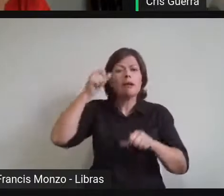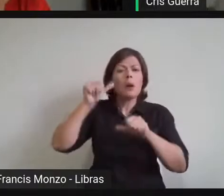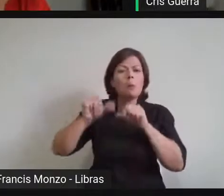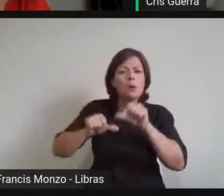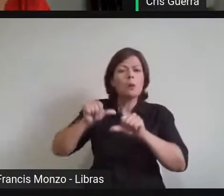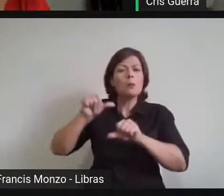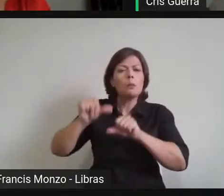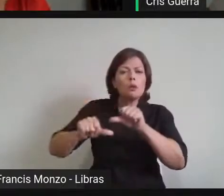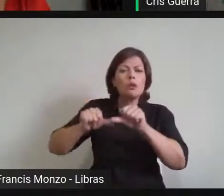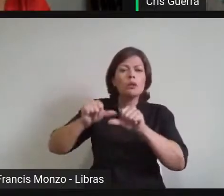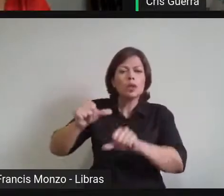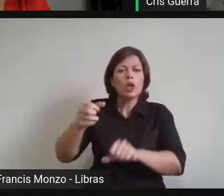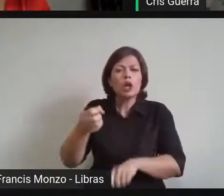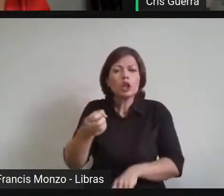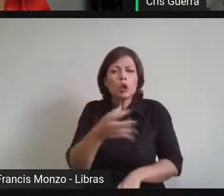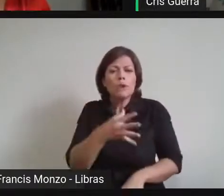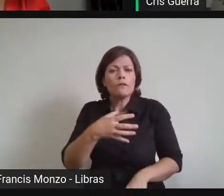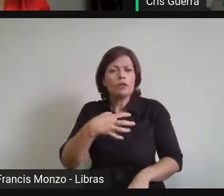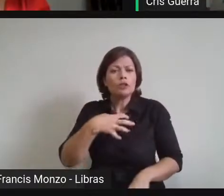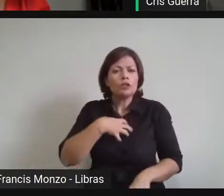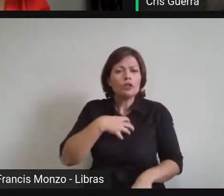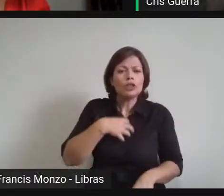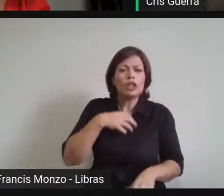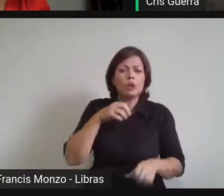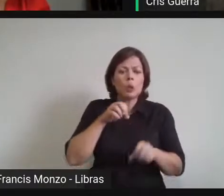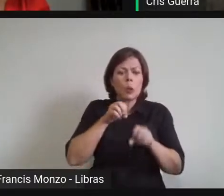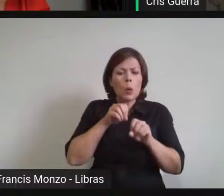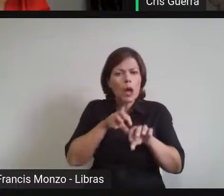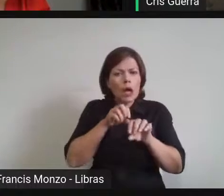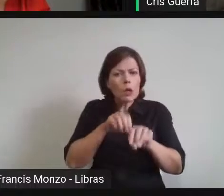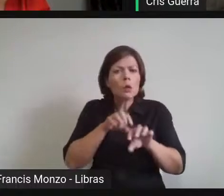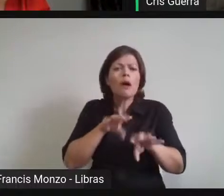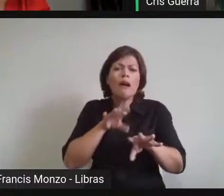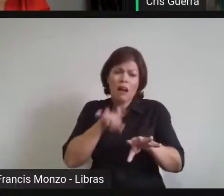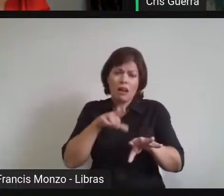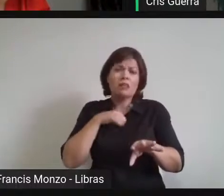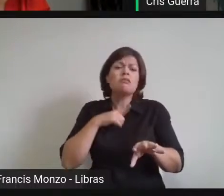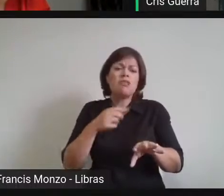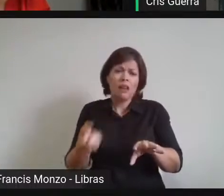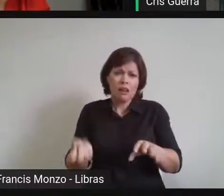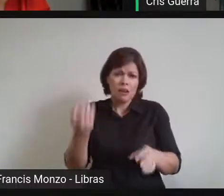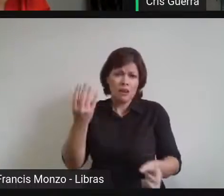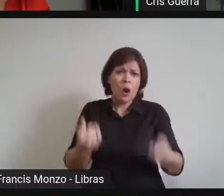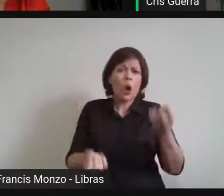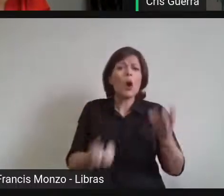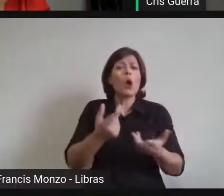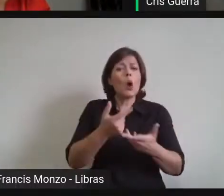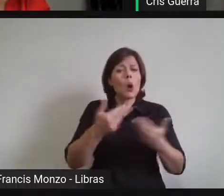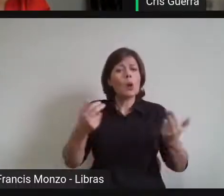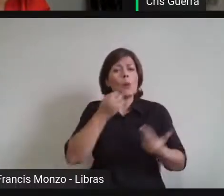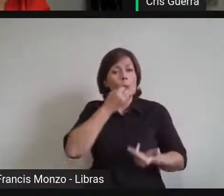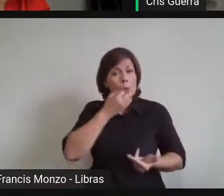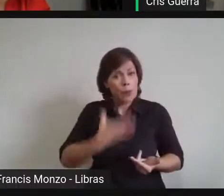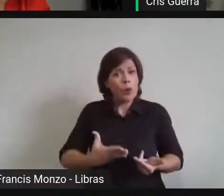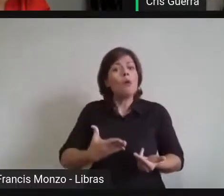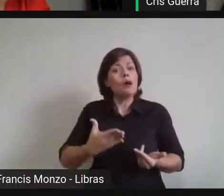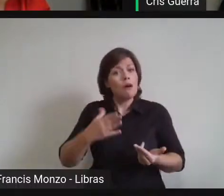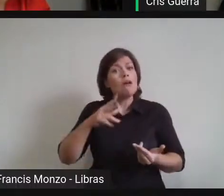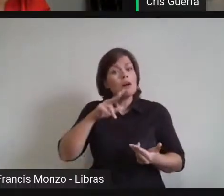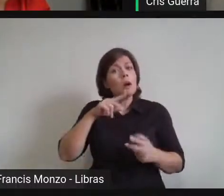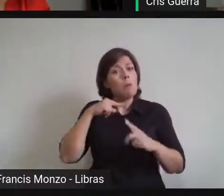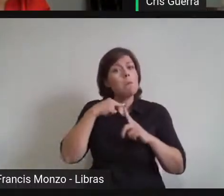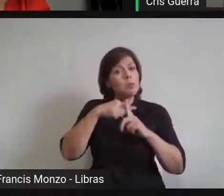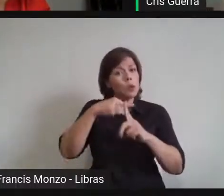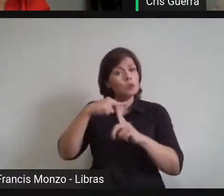formas de educar e muitas coisas boas que surgiram, que com certeza, né, assim, vieram para acrescentar, mas acho que a gente saiu